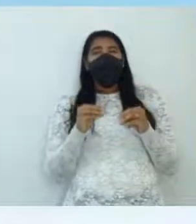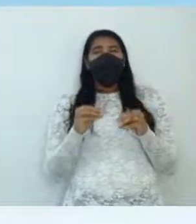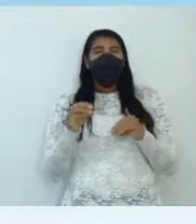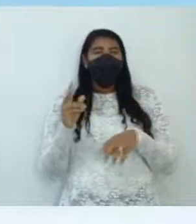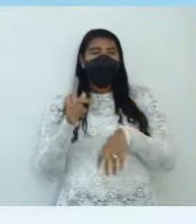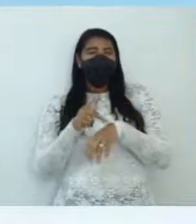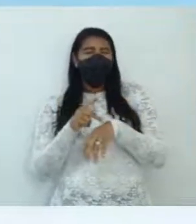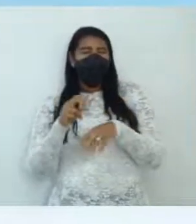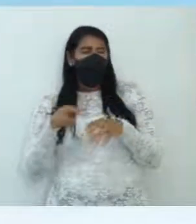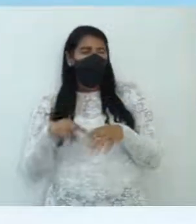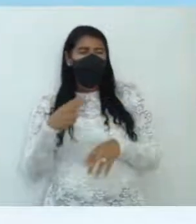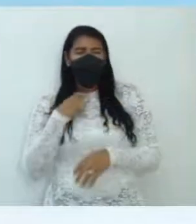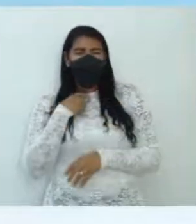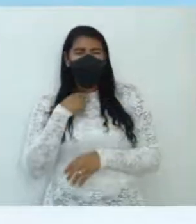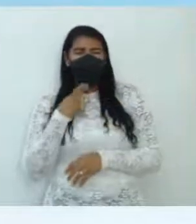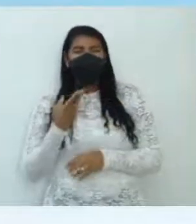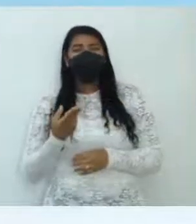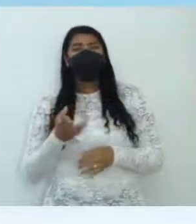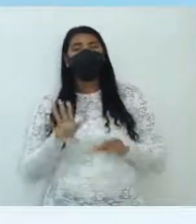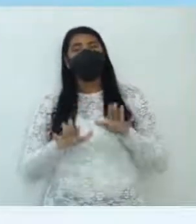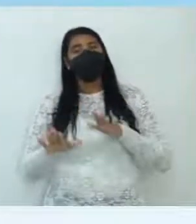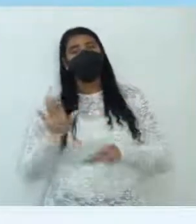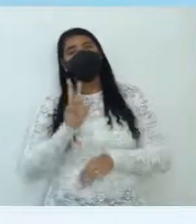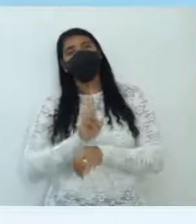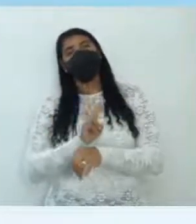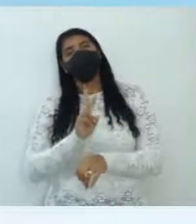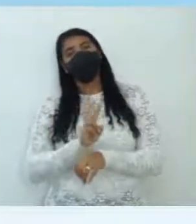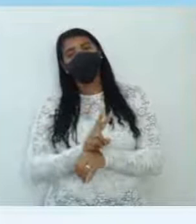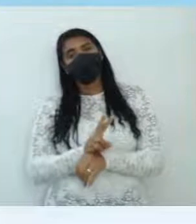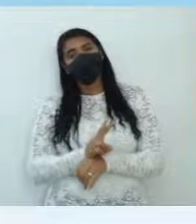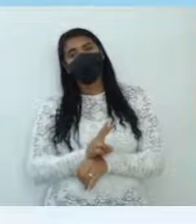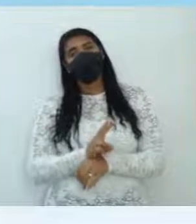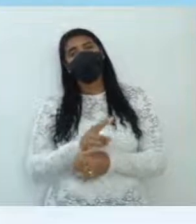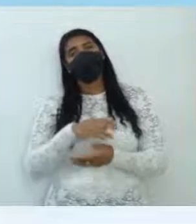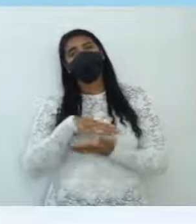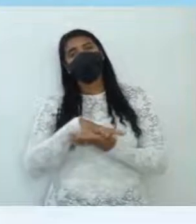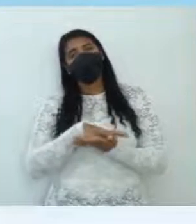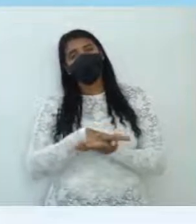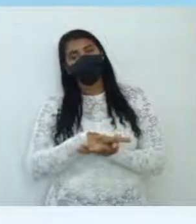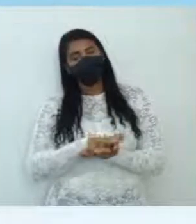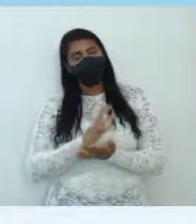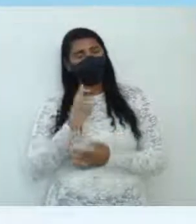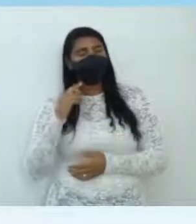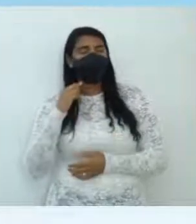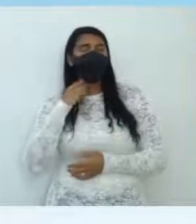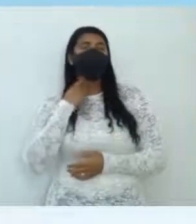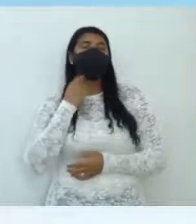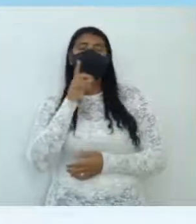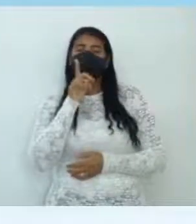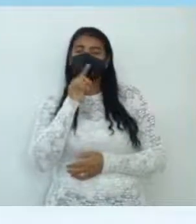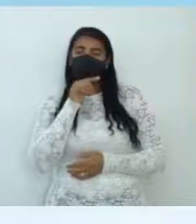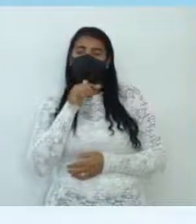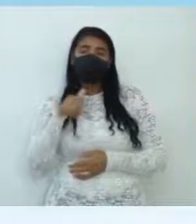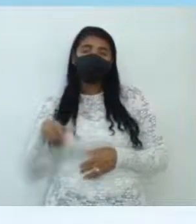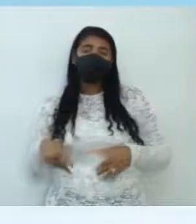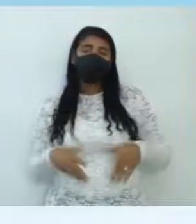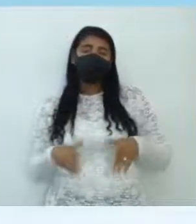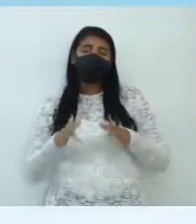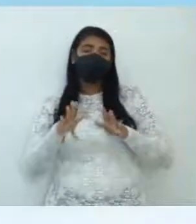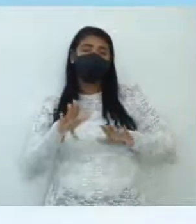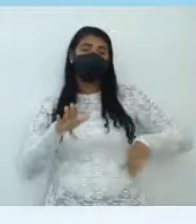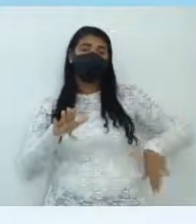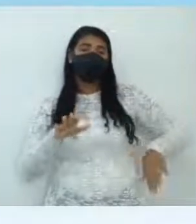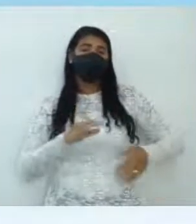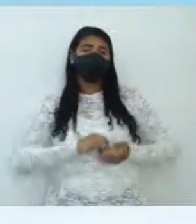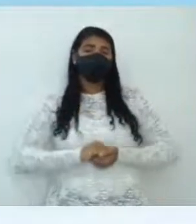Então, esses componentes acabam poluindo, contaminando as águas superficiais, tanto doce